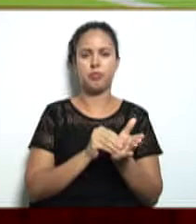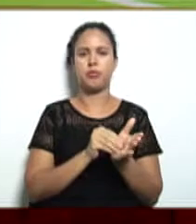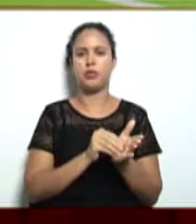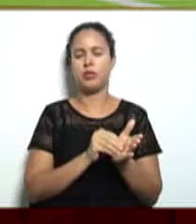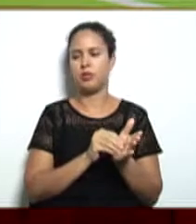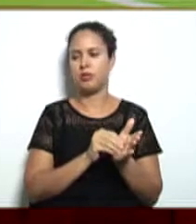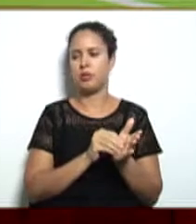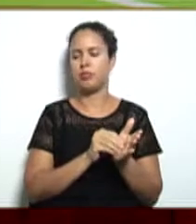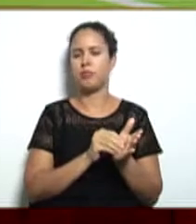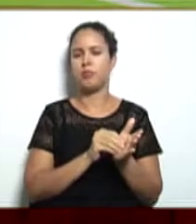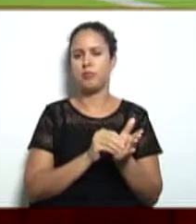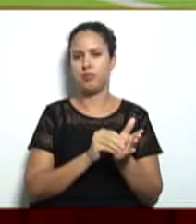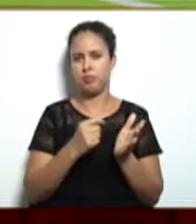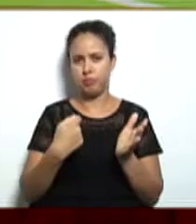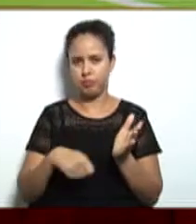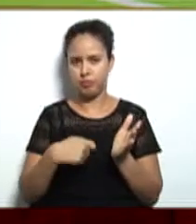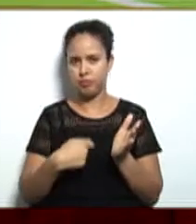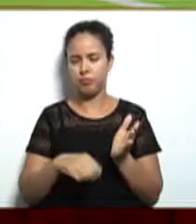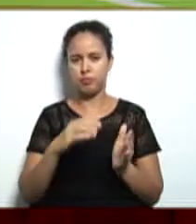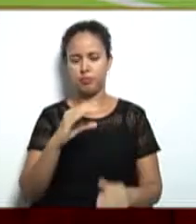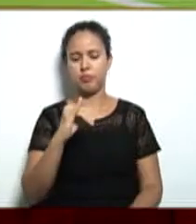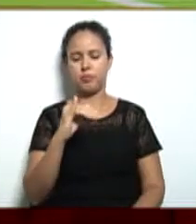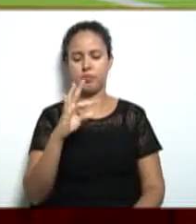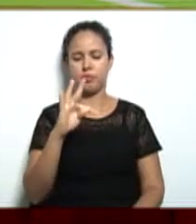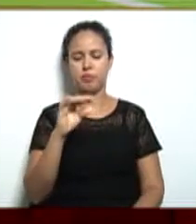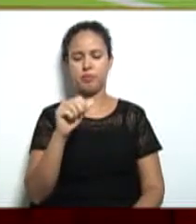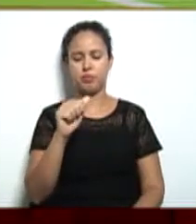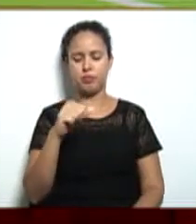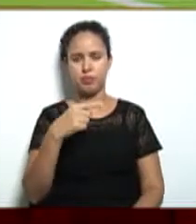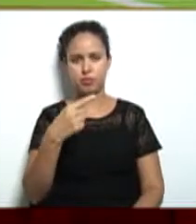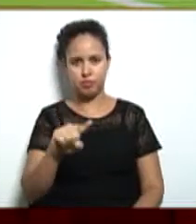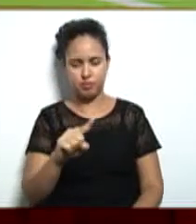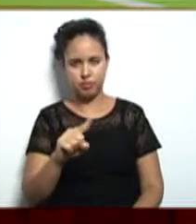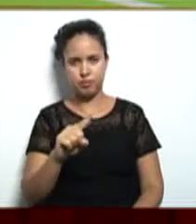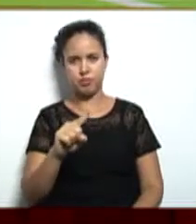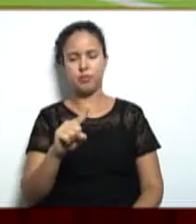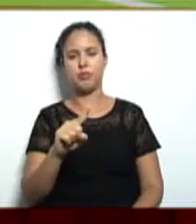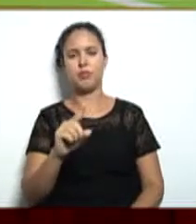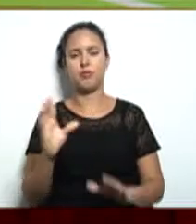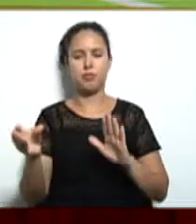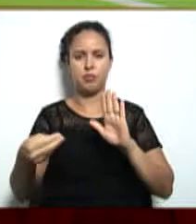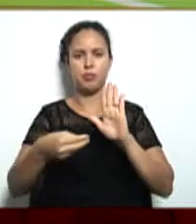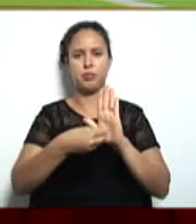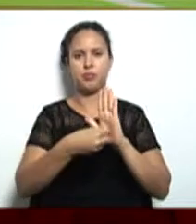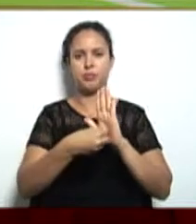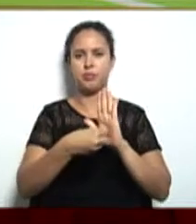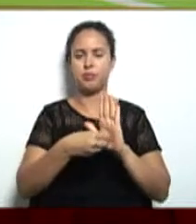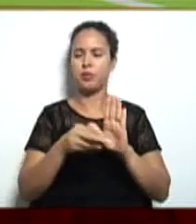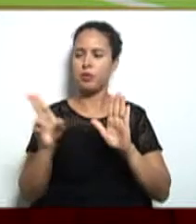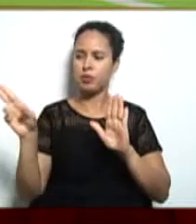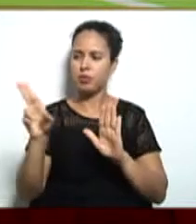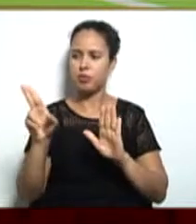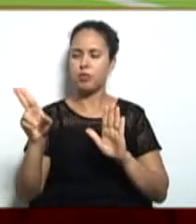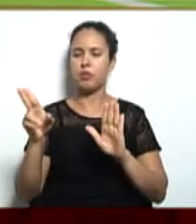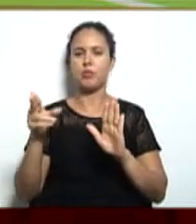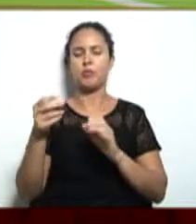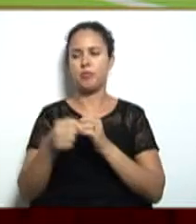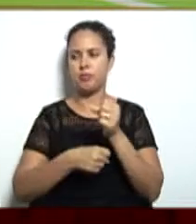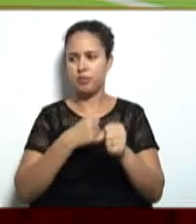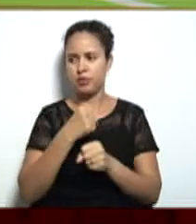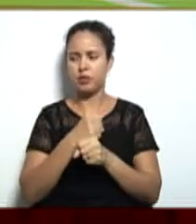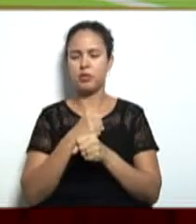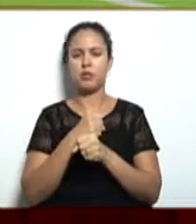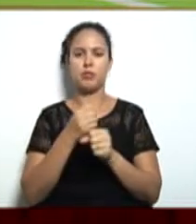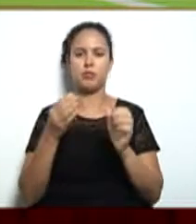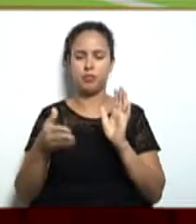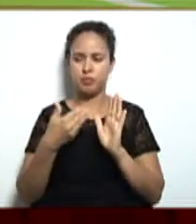forma de citação. Né? A citação que respalda você sobre o plágio, né? Se você não